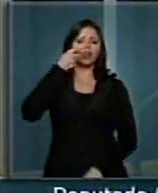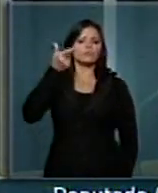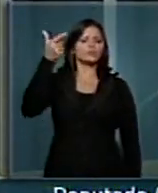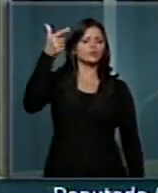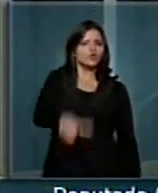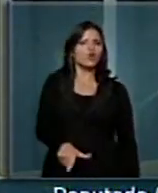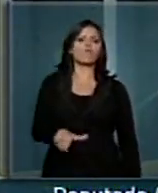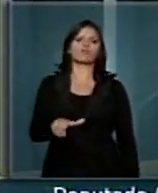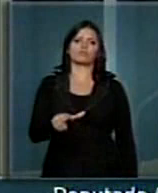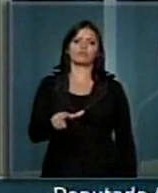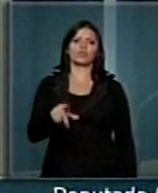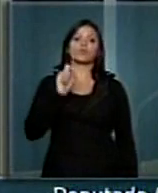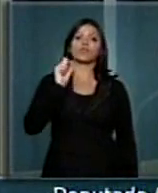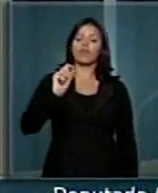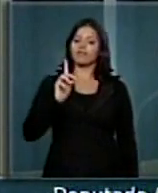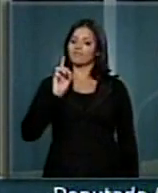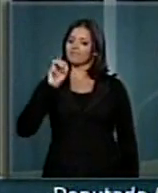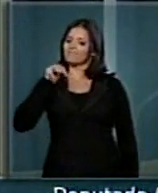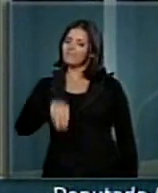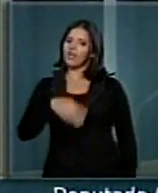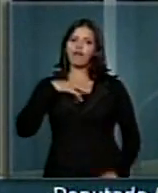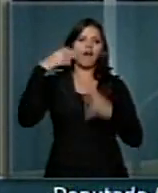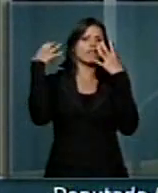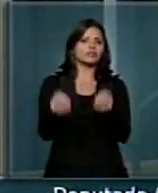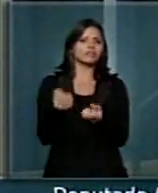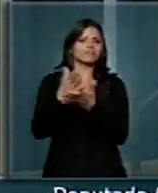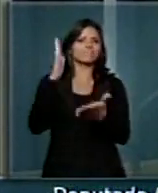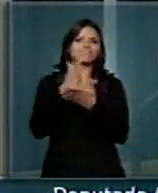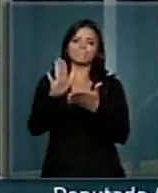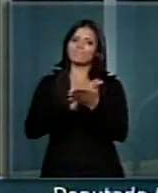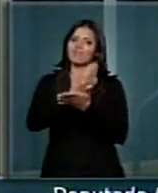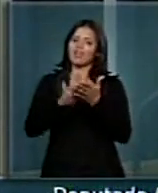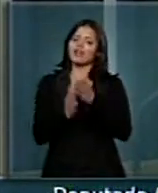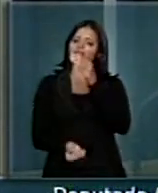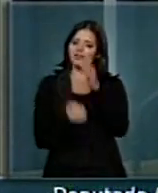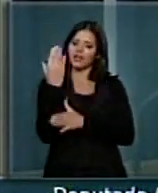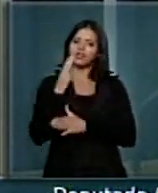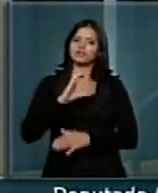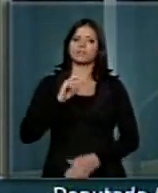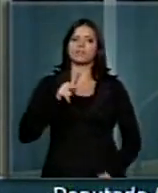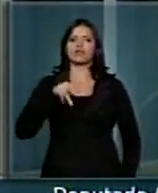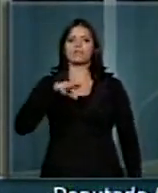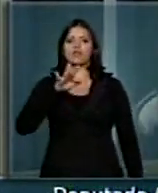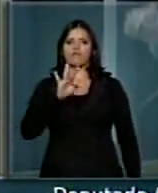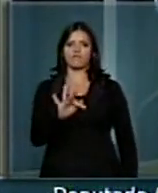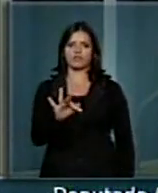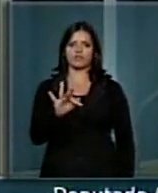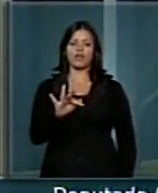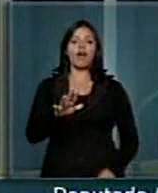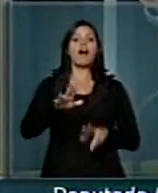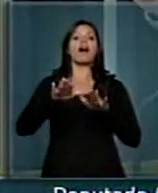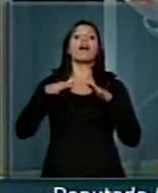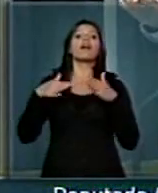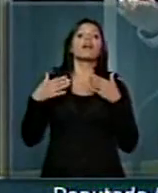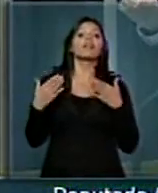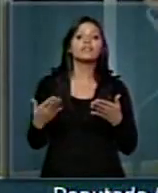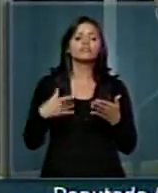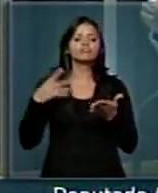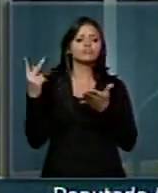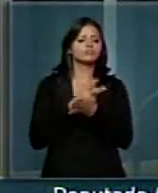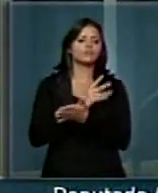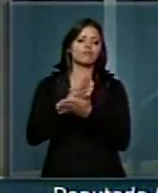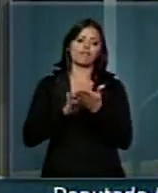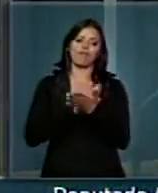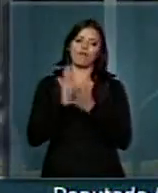reafirmamos que o Democratas não aceitaria a recriação da CPMF. E aí não ocorreu